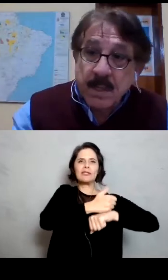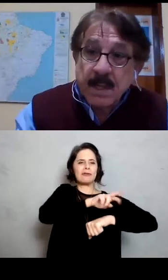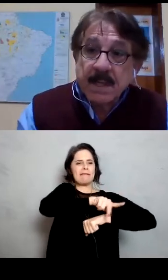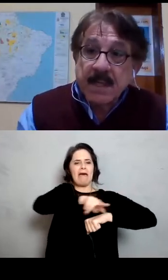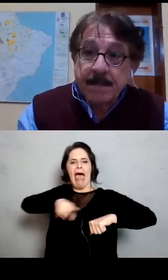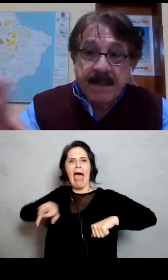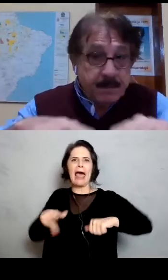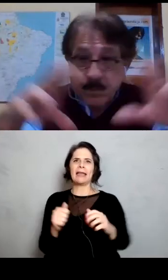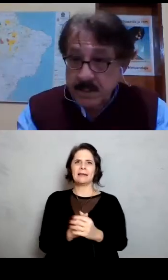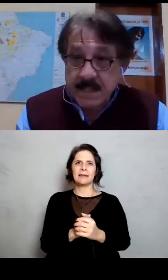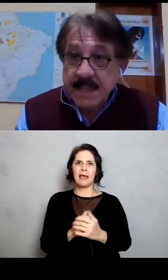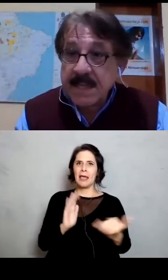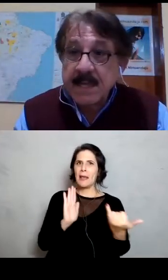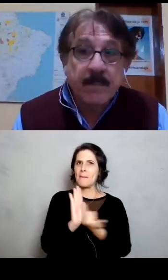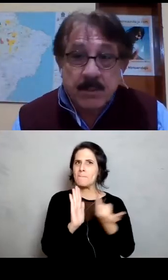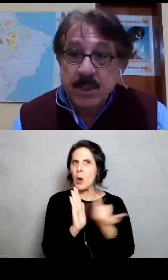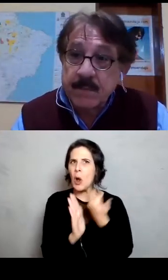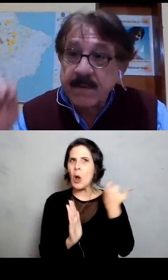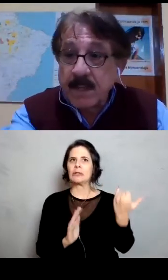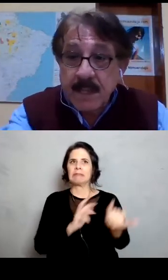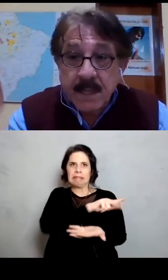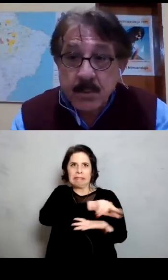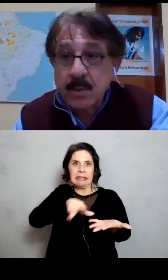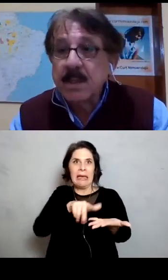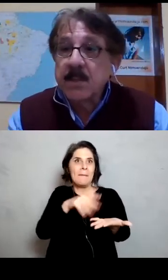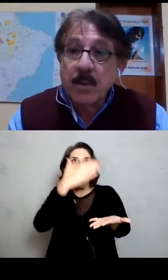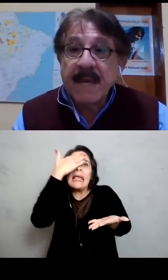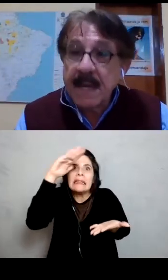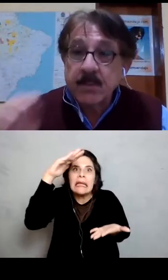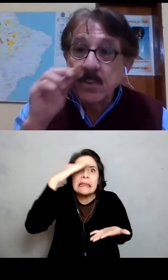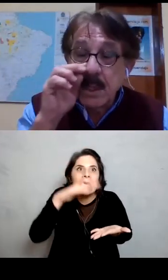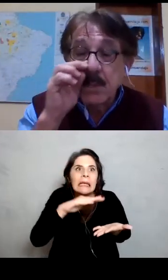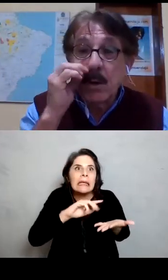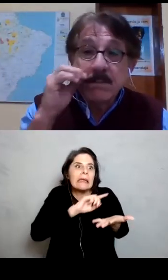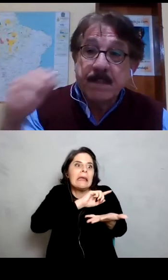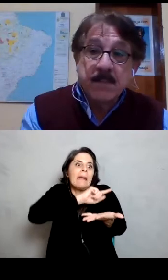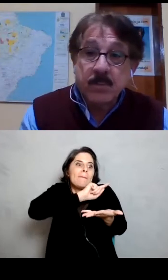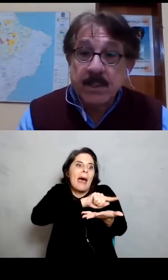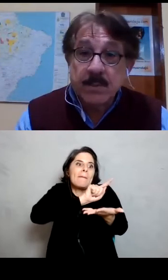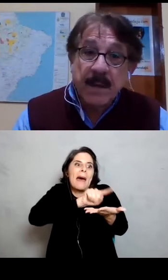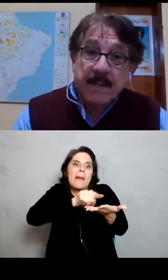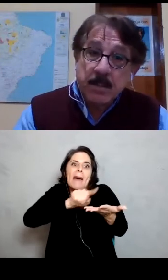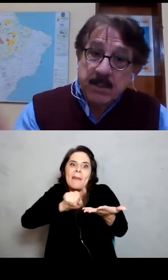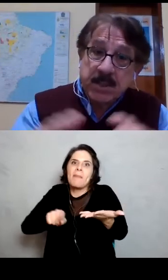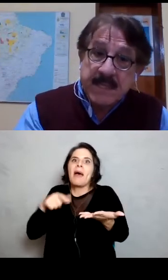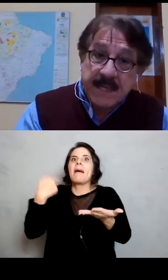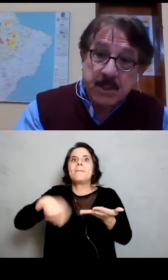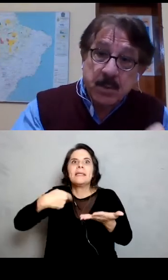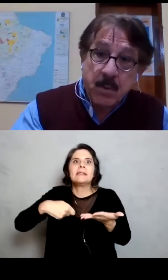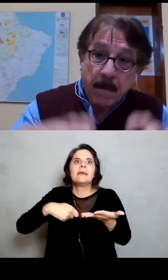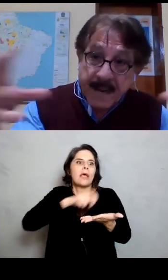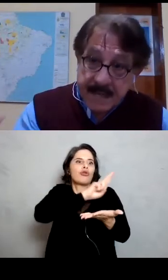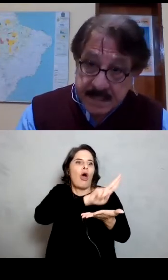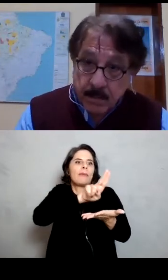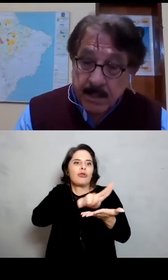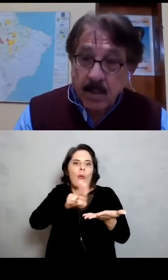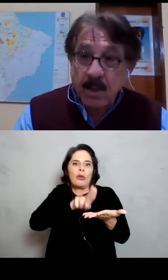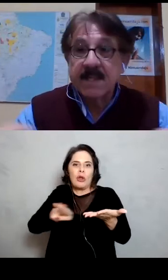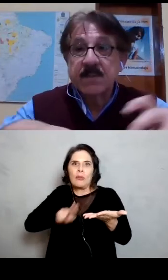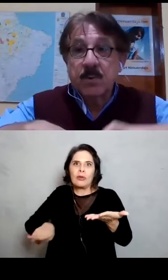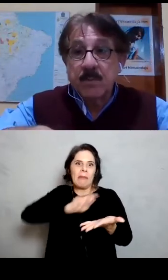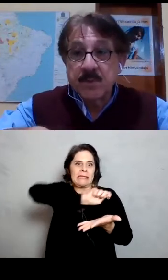isso que, para as pessoas se entenderem no meio disso, vão criando nomenclatura, nomes para tudo isso. Então, uma sociedade complexa